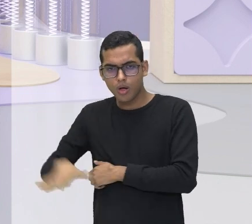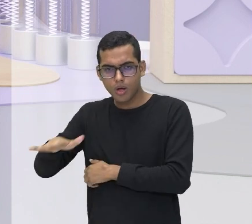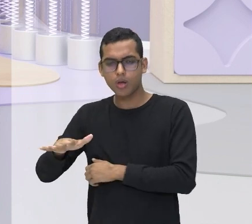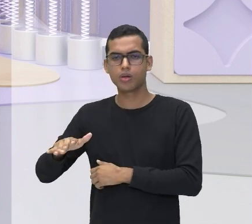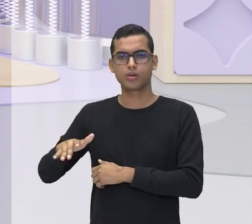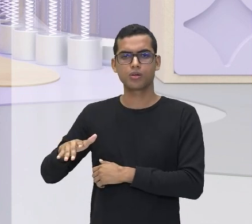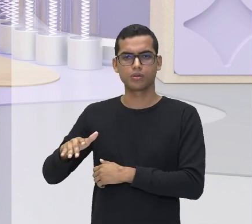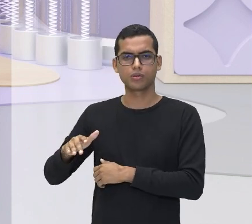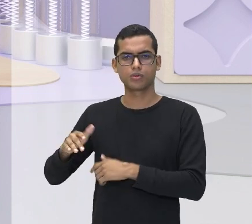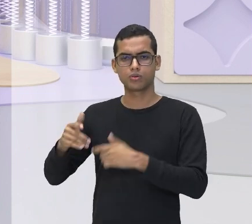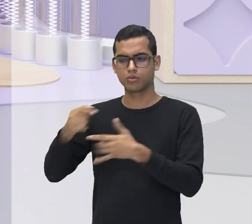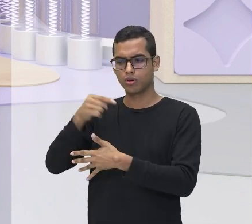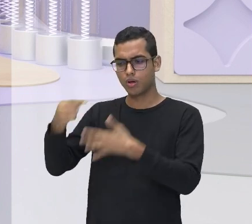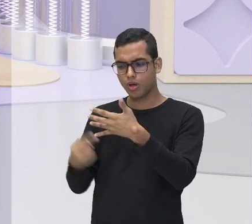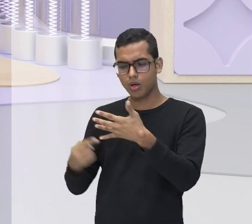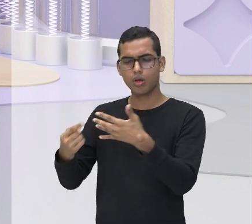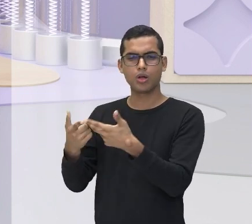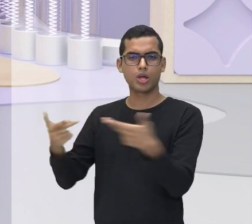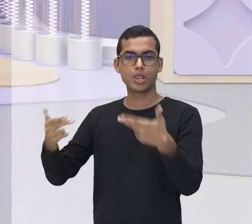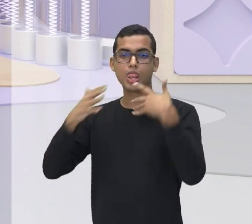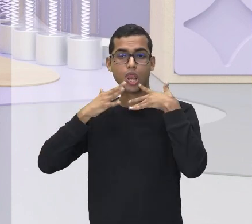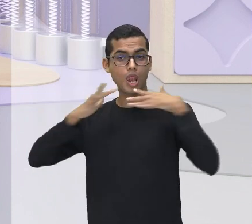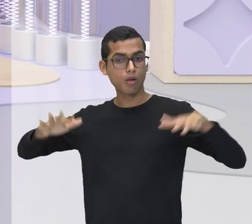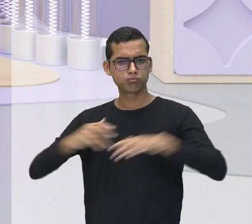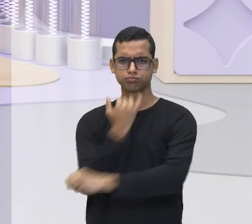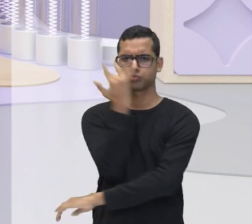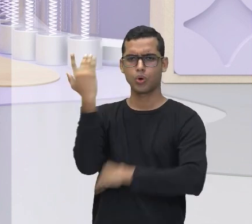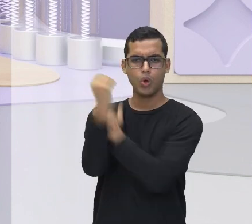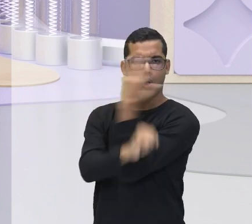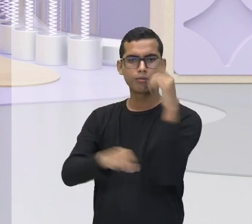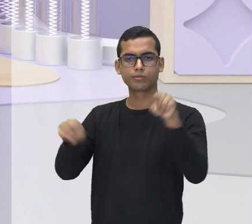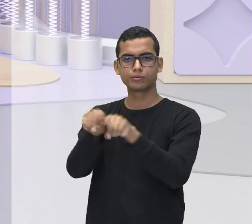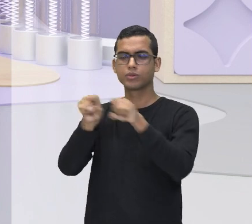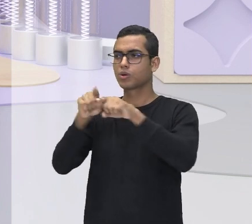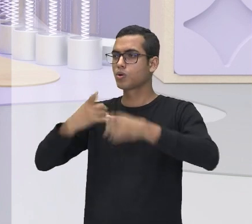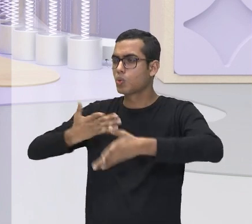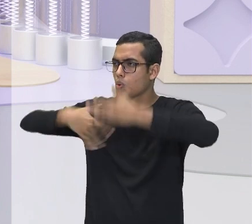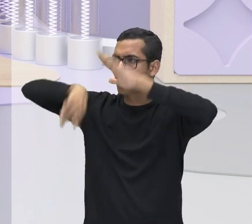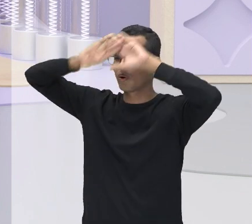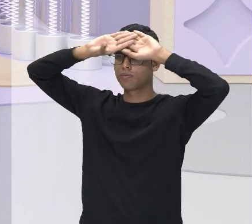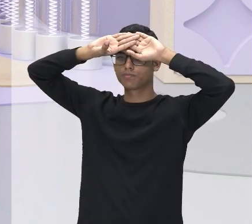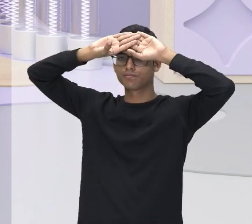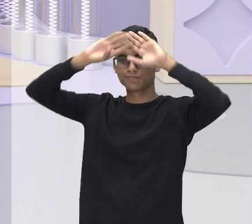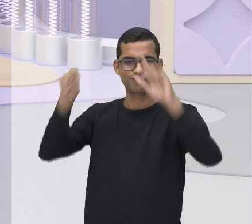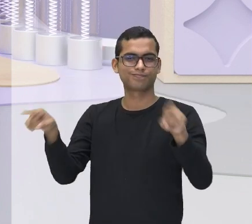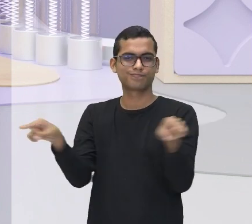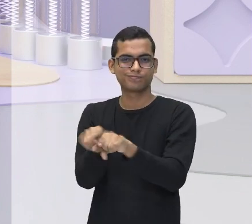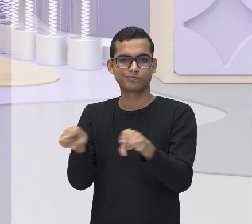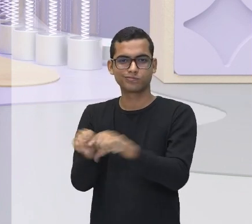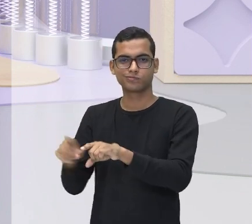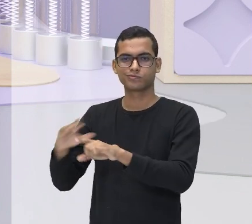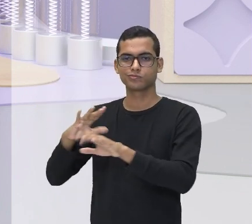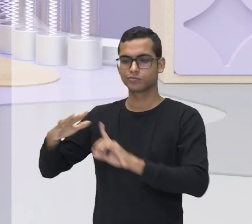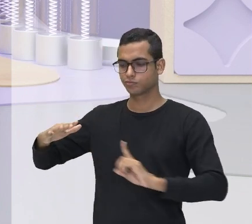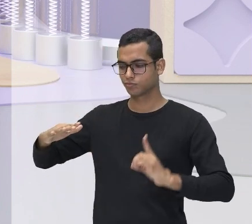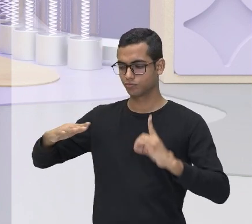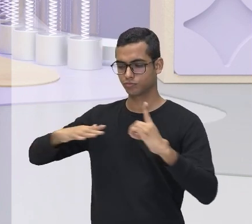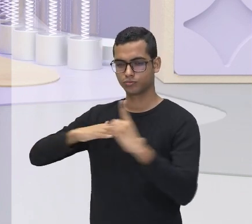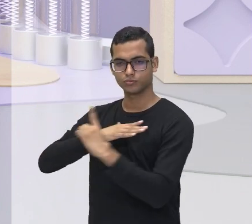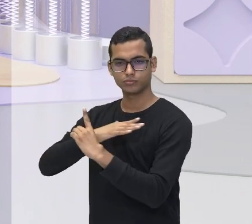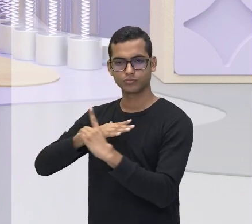comunhão com os elementos da natureza, e até os orixás, eles são deuses, eles são